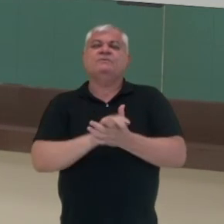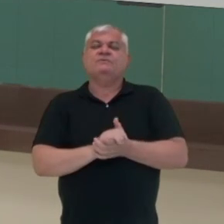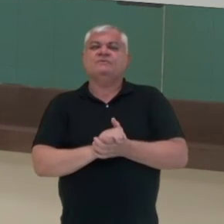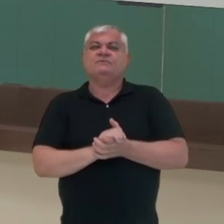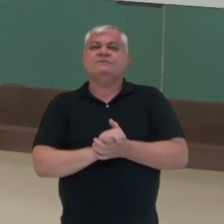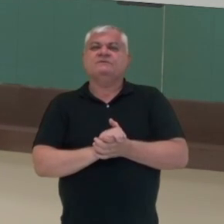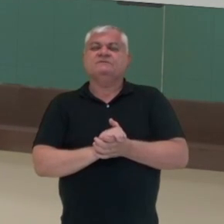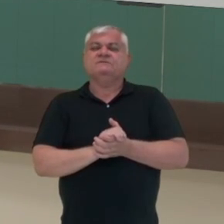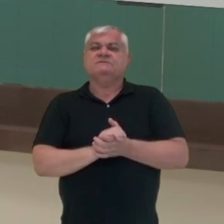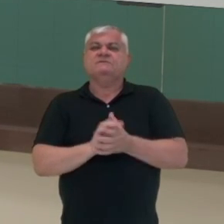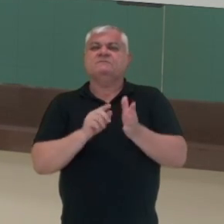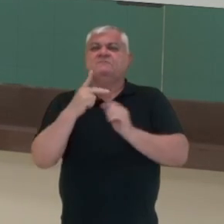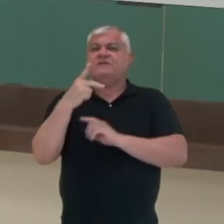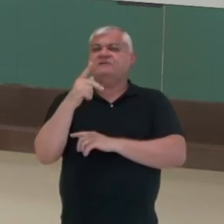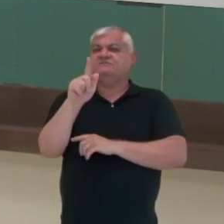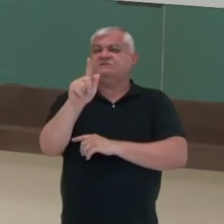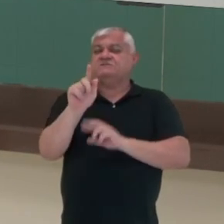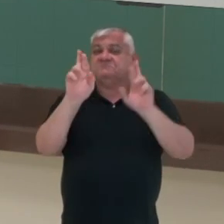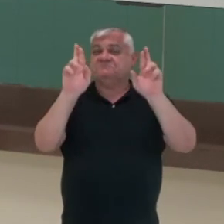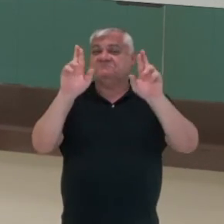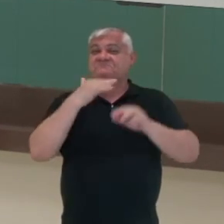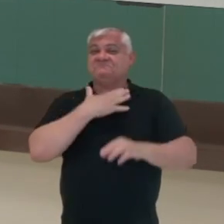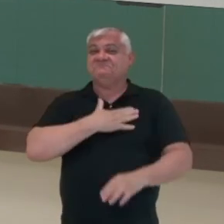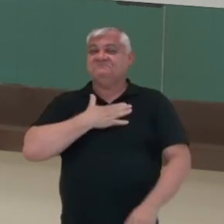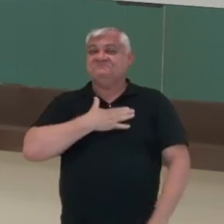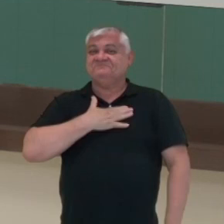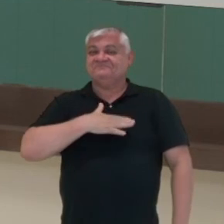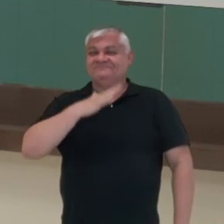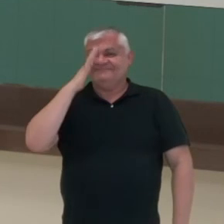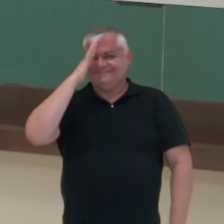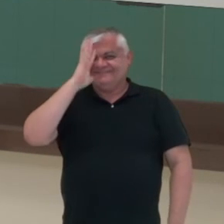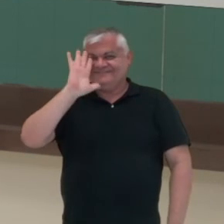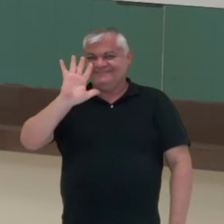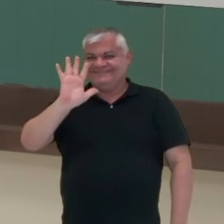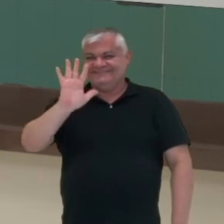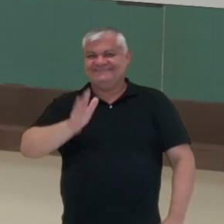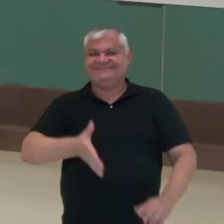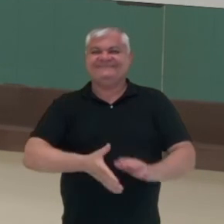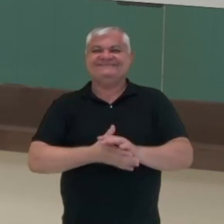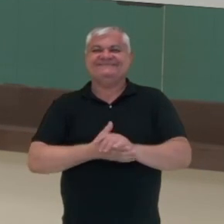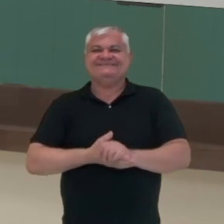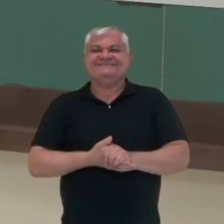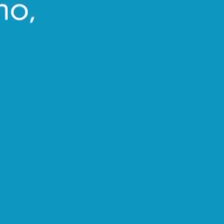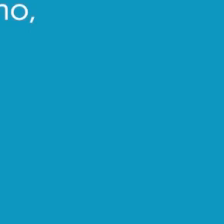o termo geral de uma PG. Espero que vocês tenham gostado e até breve!